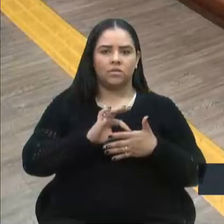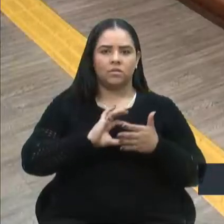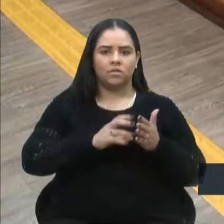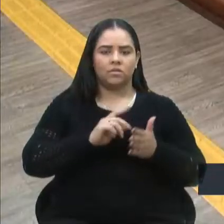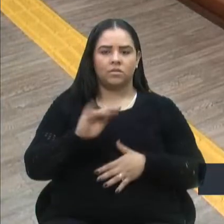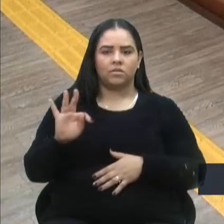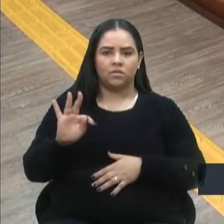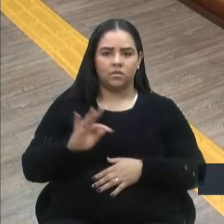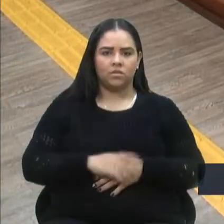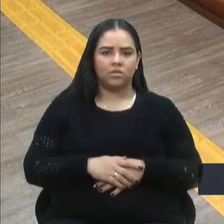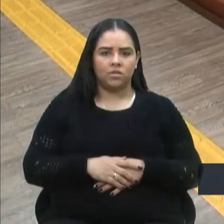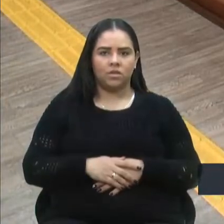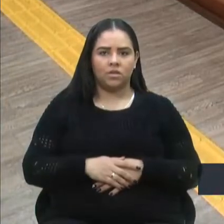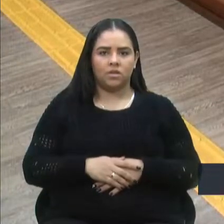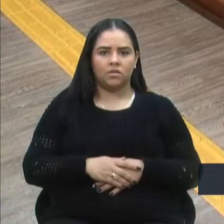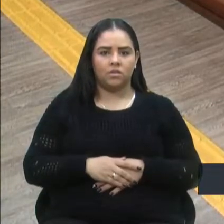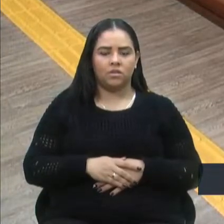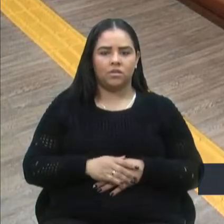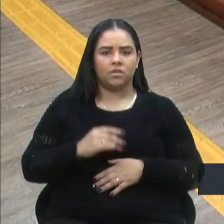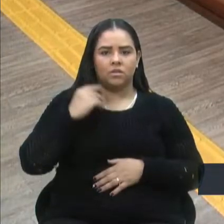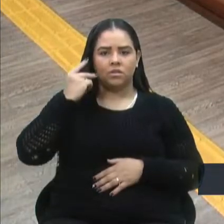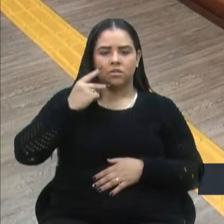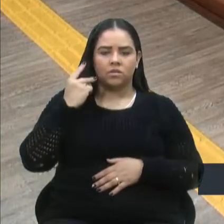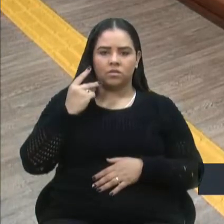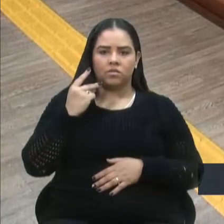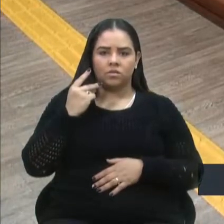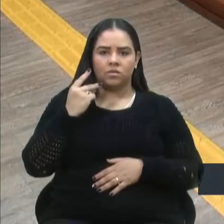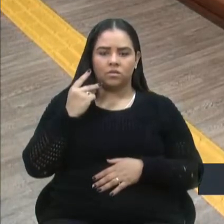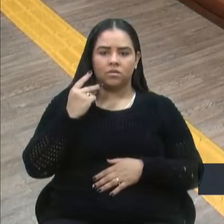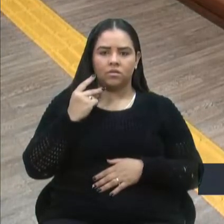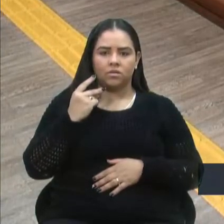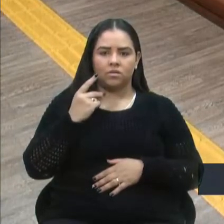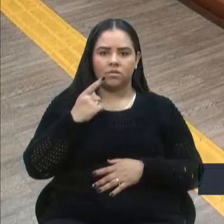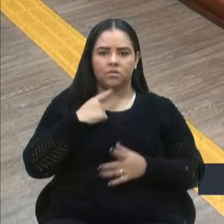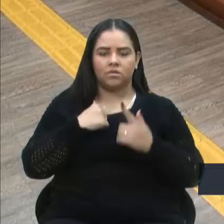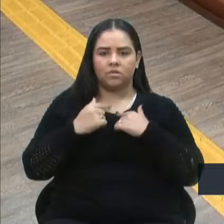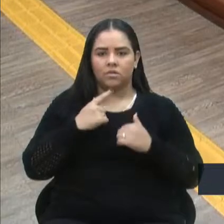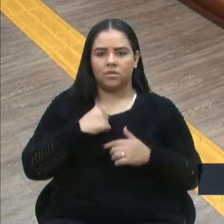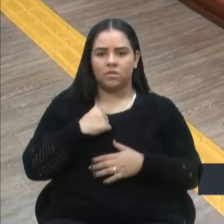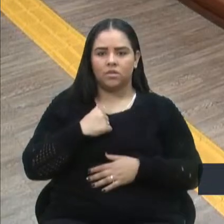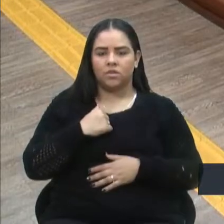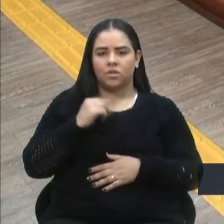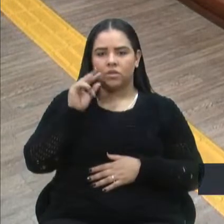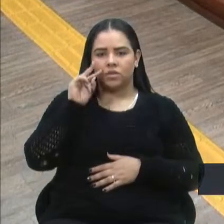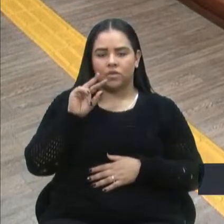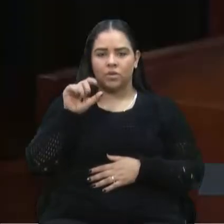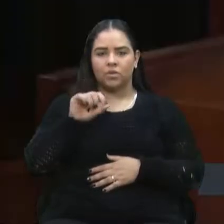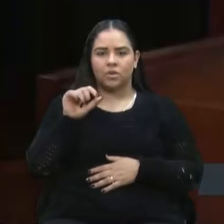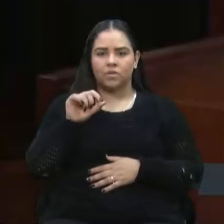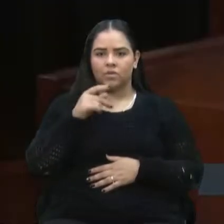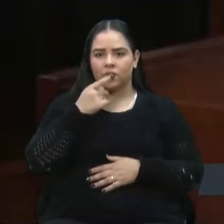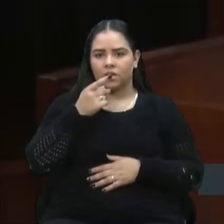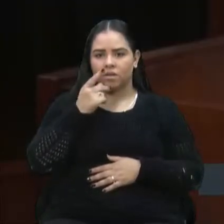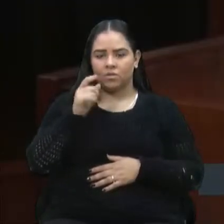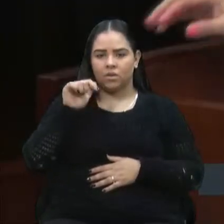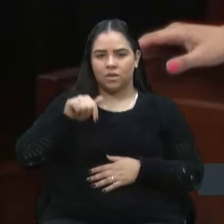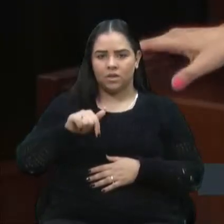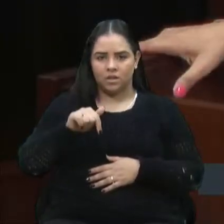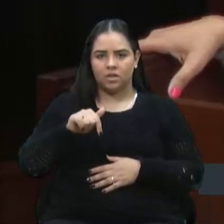Senhora presidente, senhoras e senhores vereadores, eu gostaria de falar hoje sobre algo que já vem sido trazido